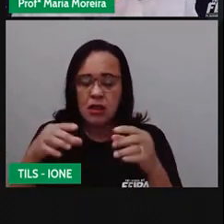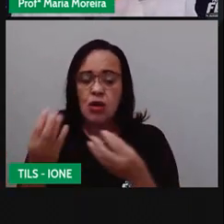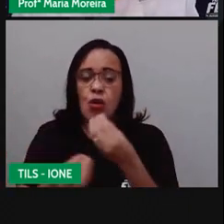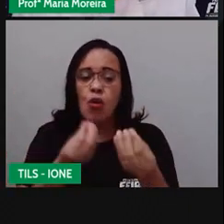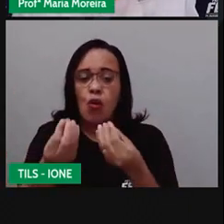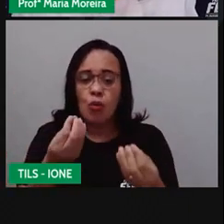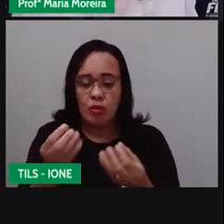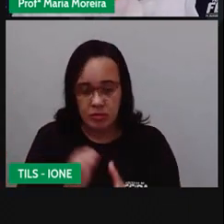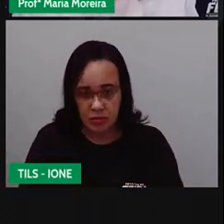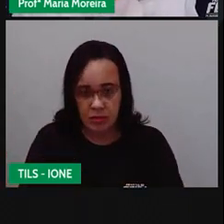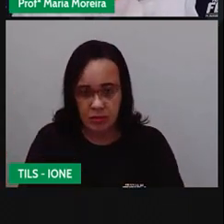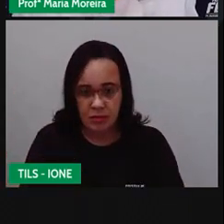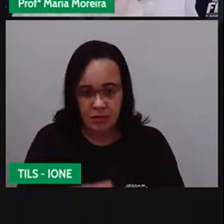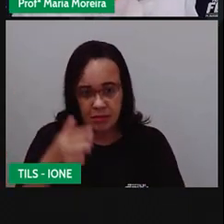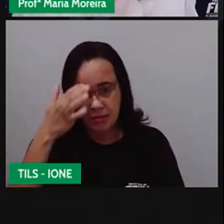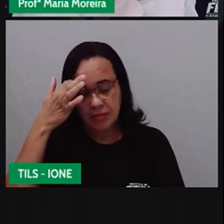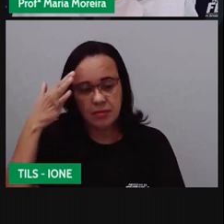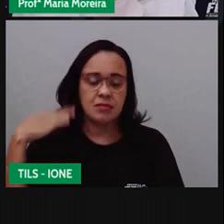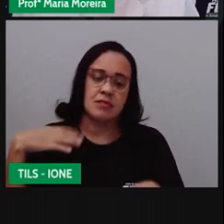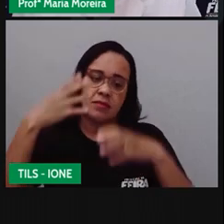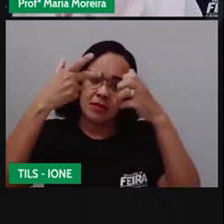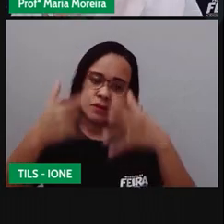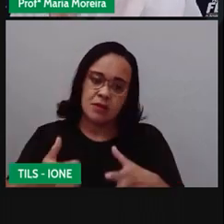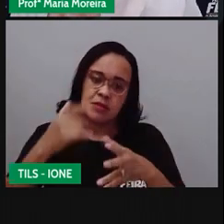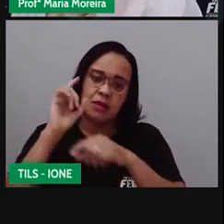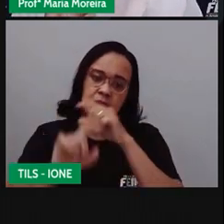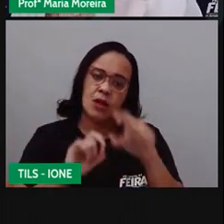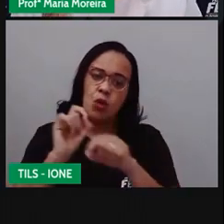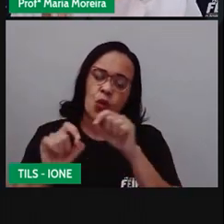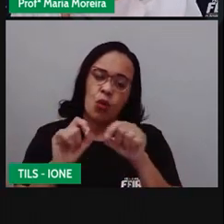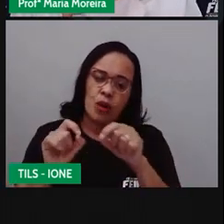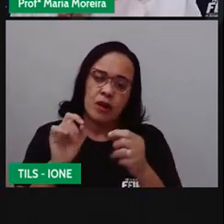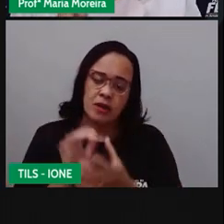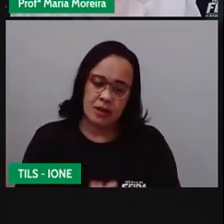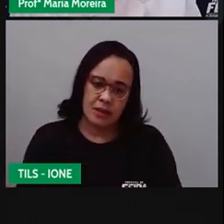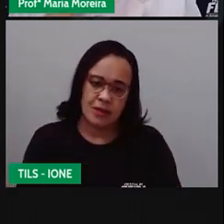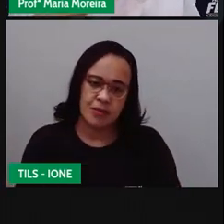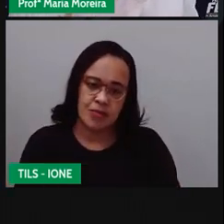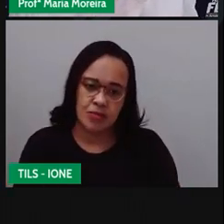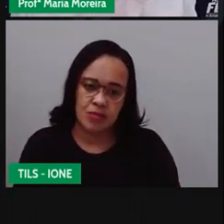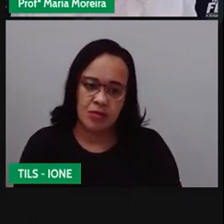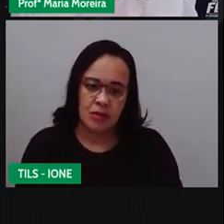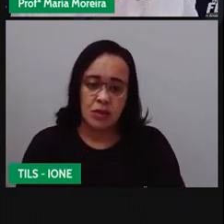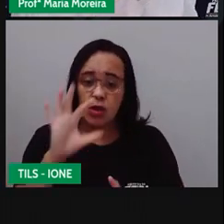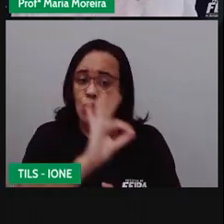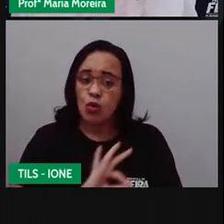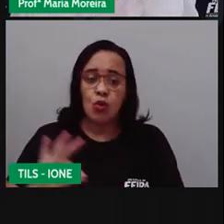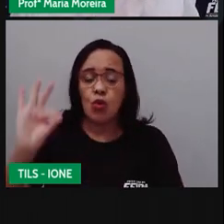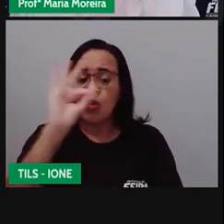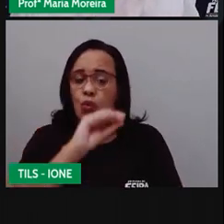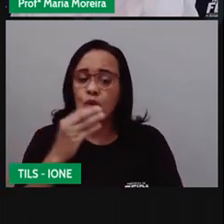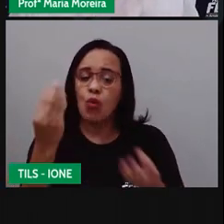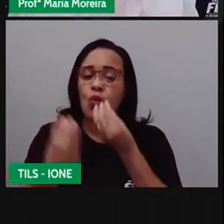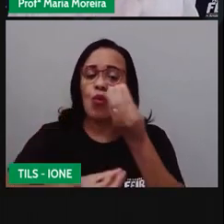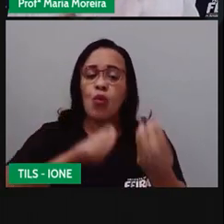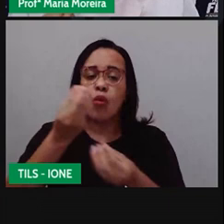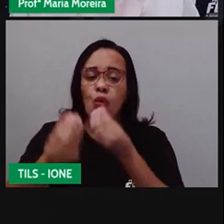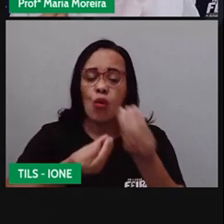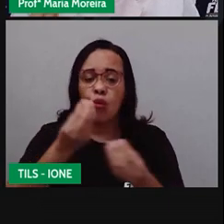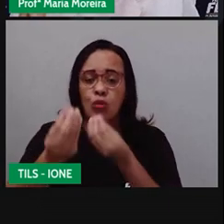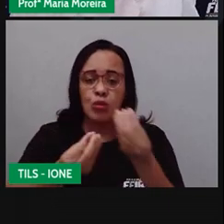gente chegar nesse vídeo, a prof vai falar uma coisa para vocês. É tudo sobre como, né, você